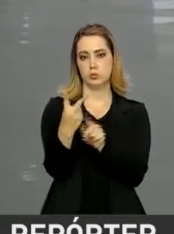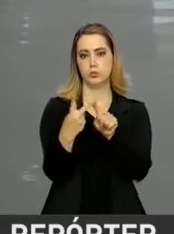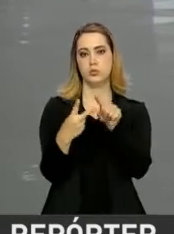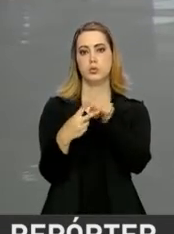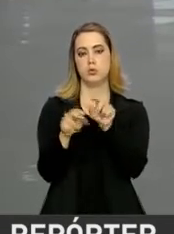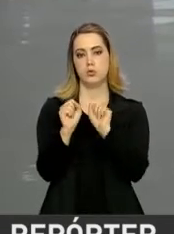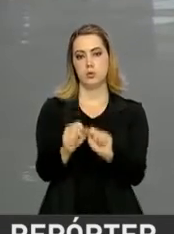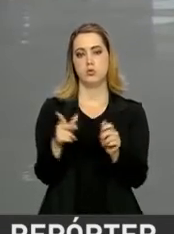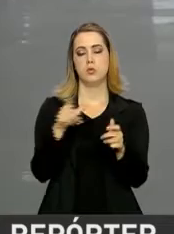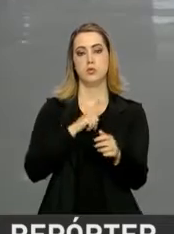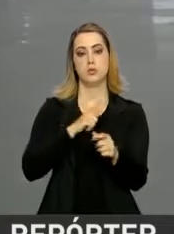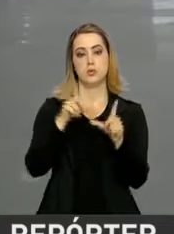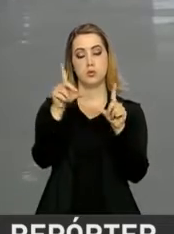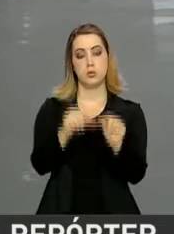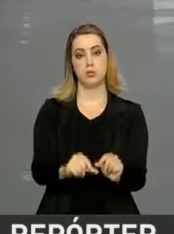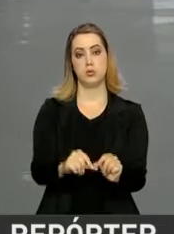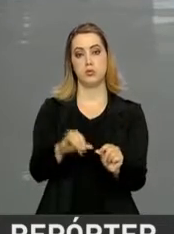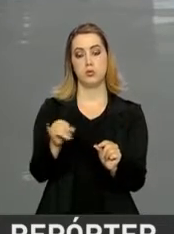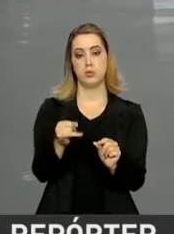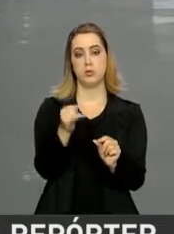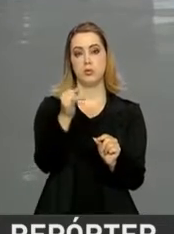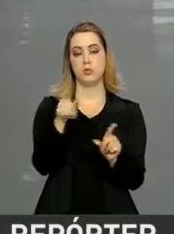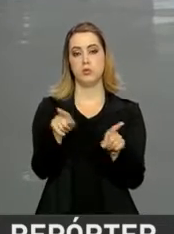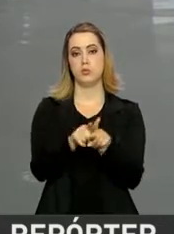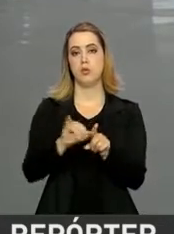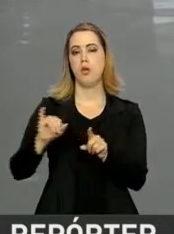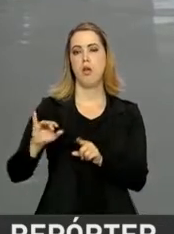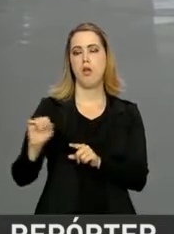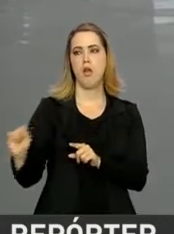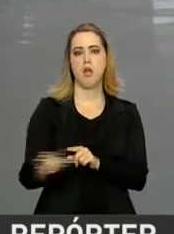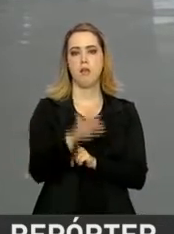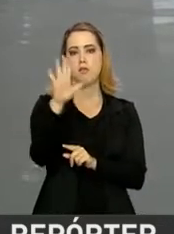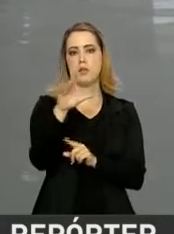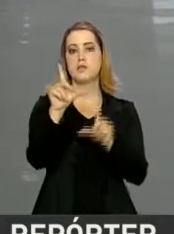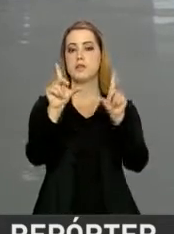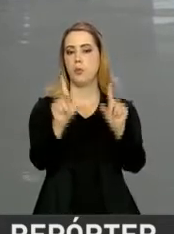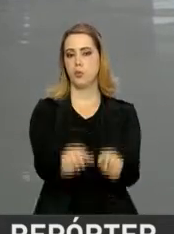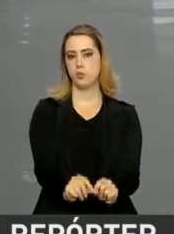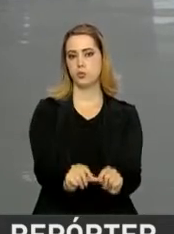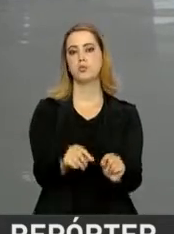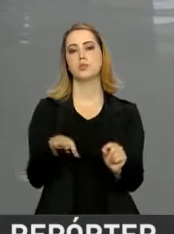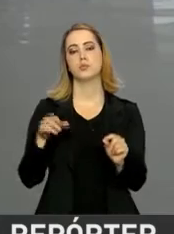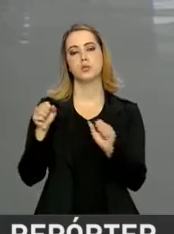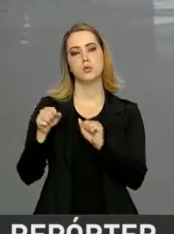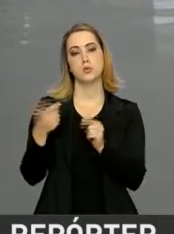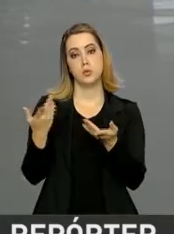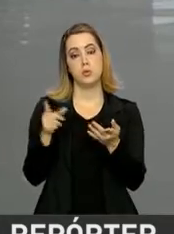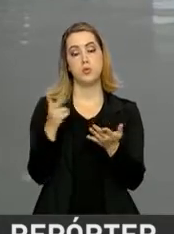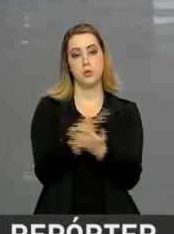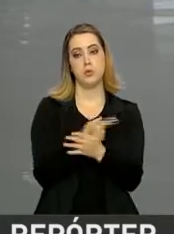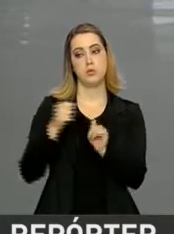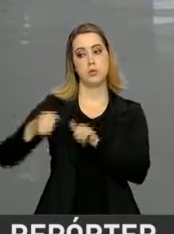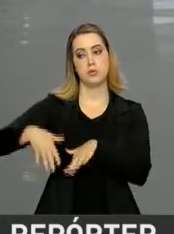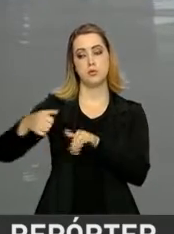à redução da Selic. Esses 2 fatores são a queda da inflação, pelo menos em setembro, a variação de preços foi